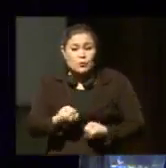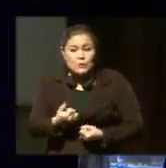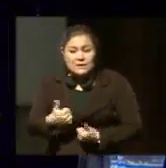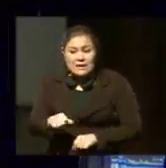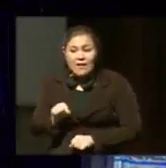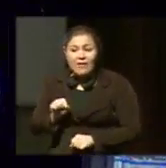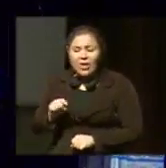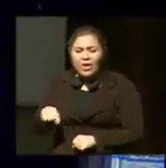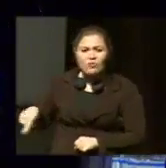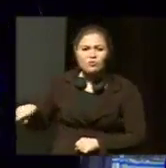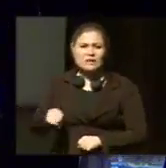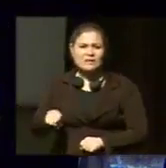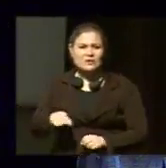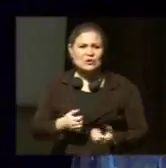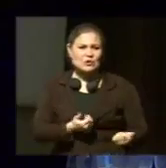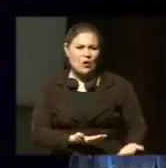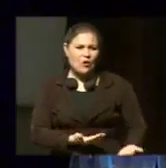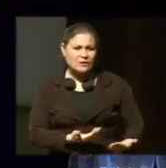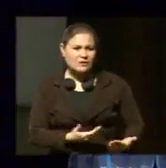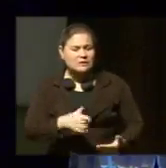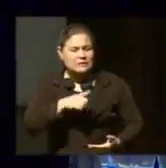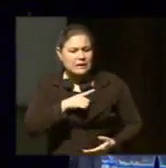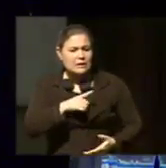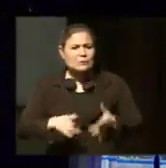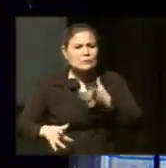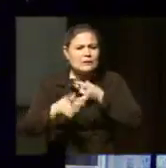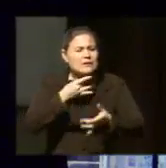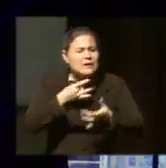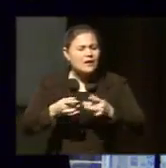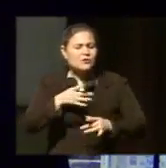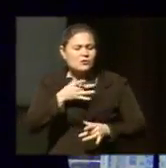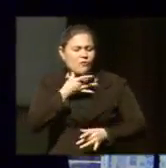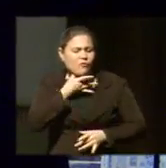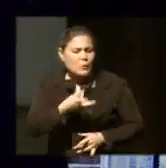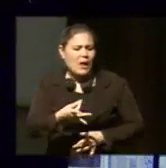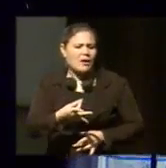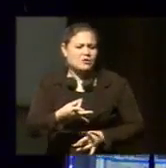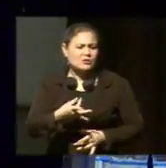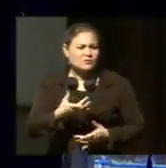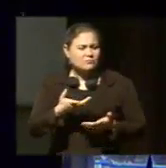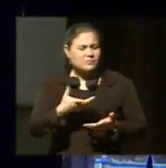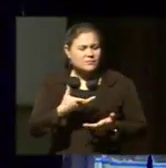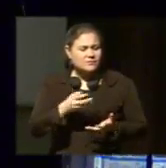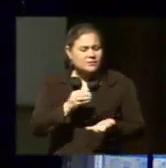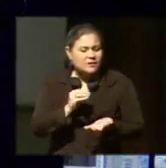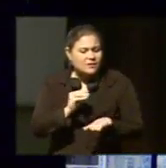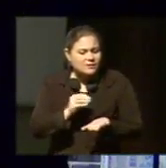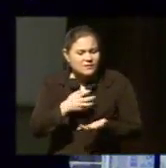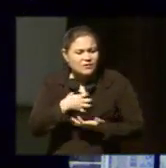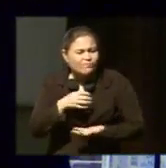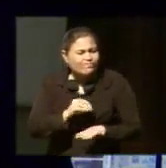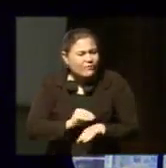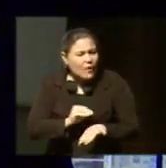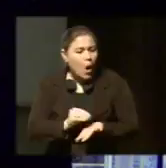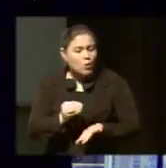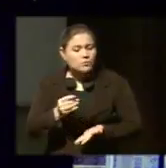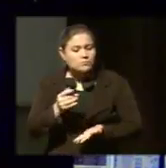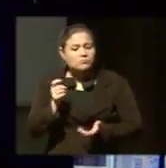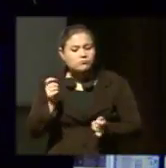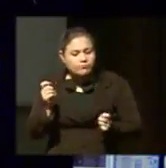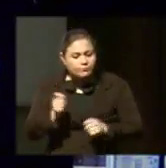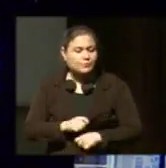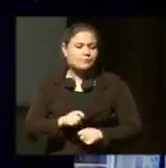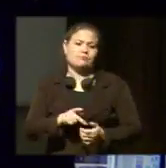está aí nos jovens, né, que têm esse desejo, que têm essa vontade, que sentem esta falta, né, de poder